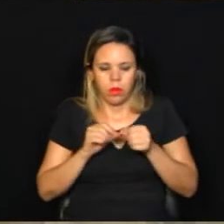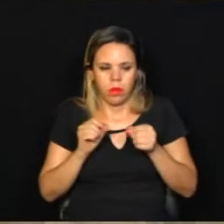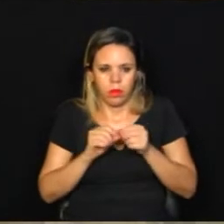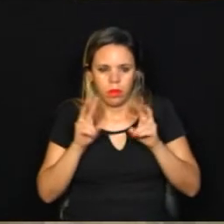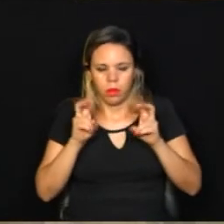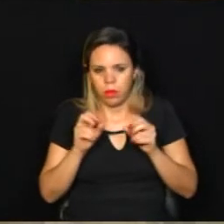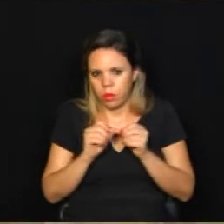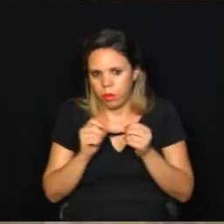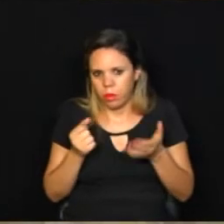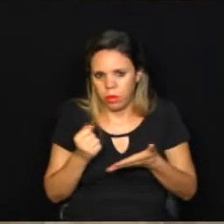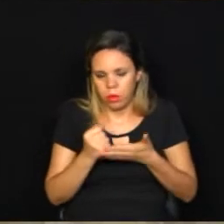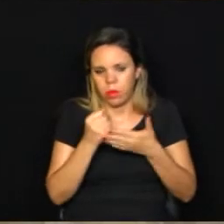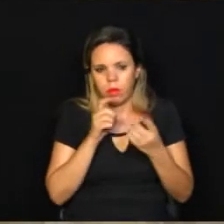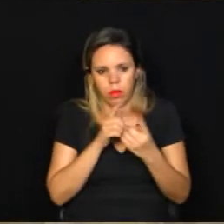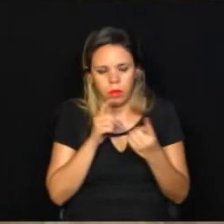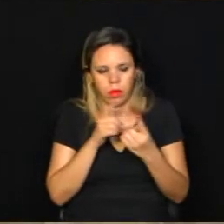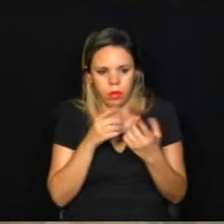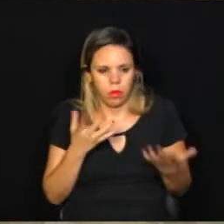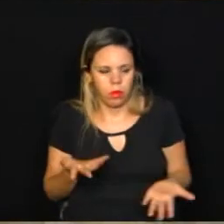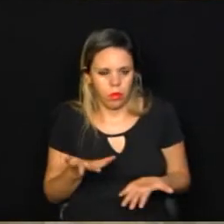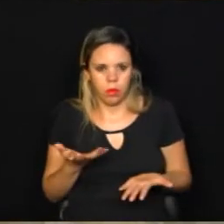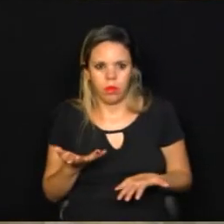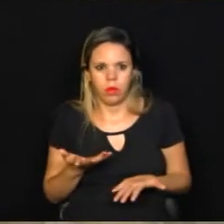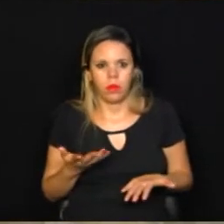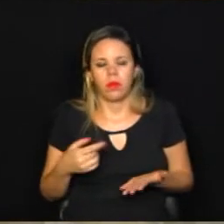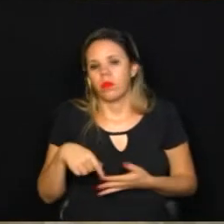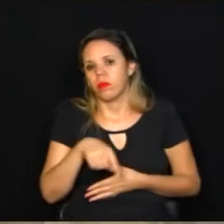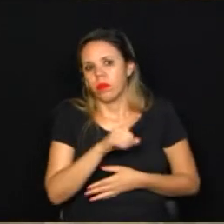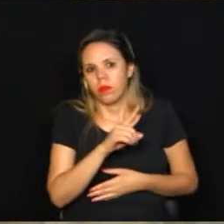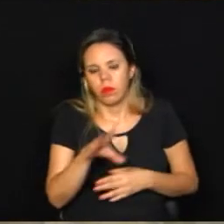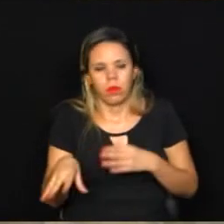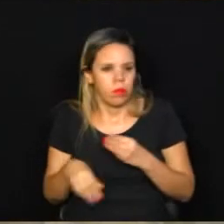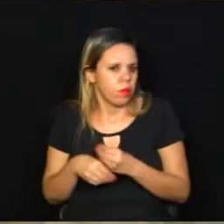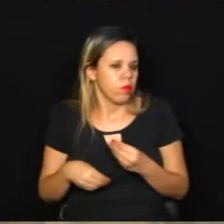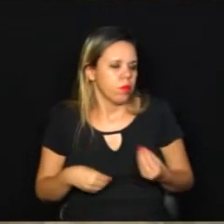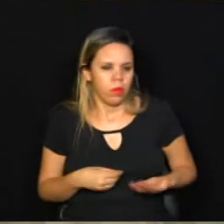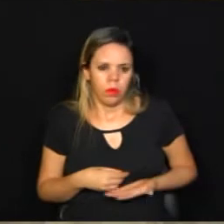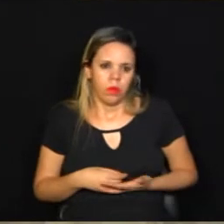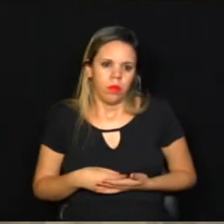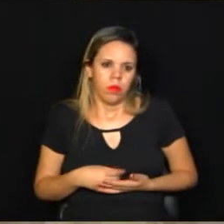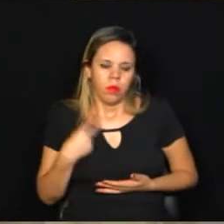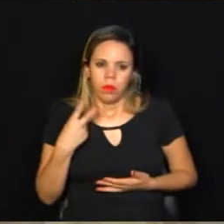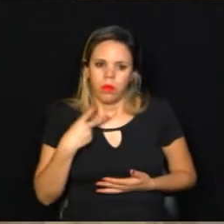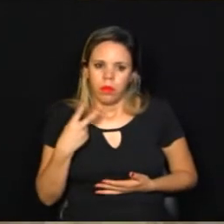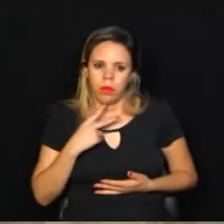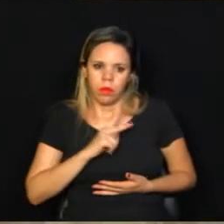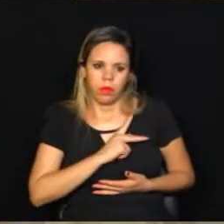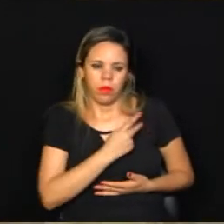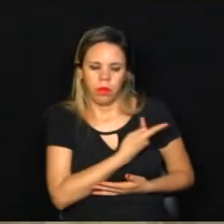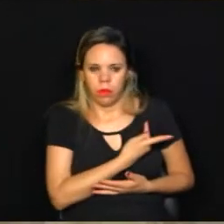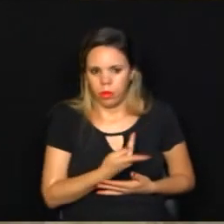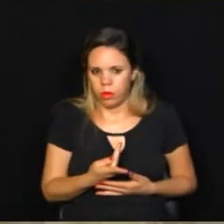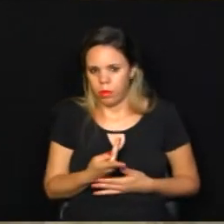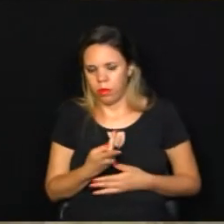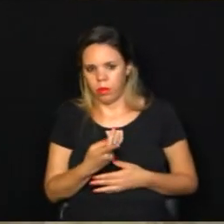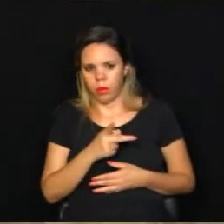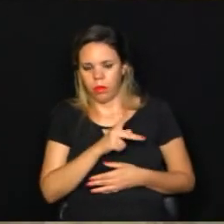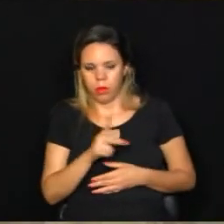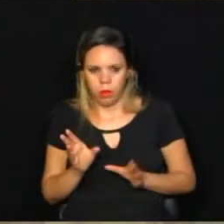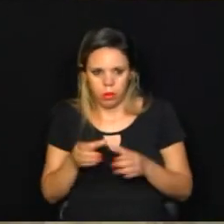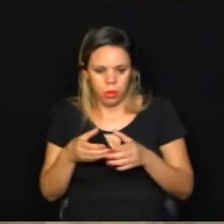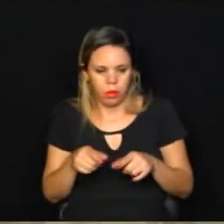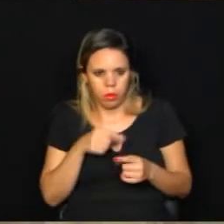relativas aos serviços. Inclusive, quando ela foi instituída, o vereador Paulo Haddad, que é o presidente da comissão, disse